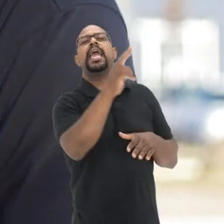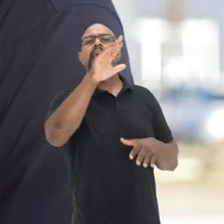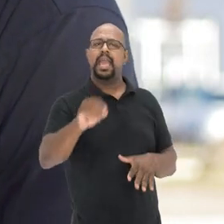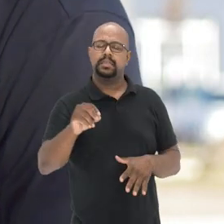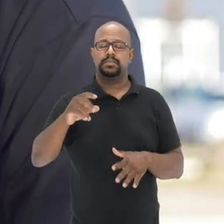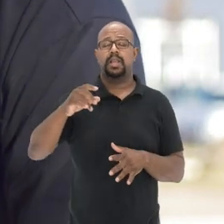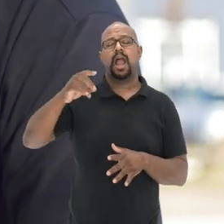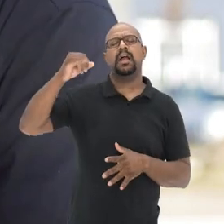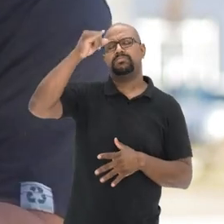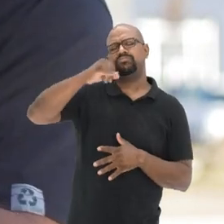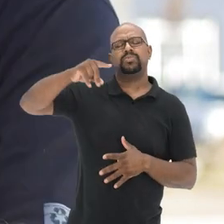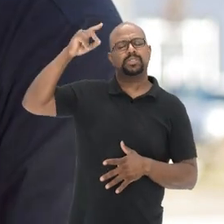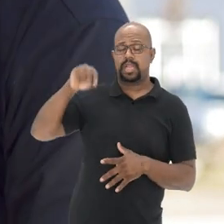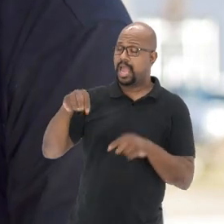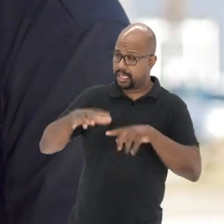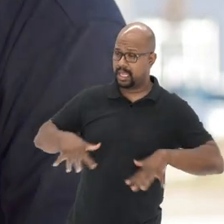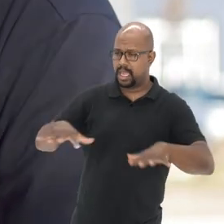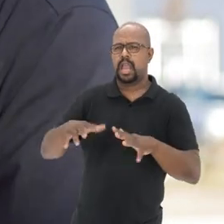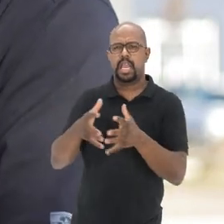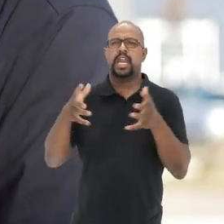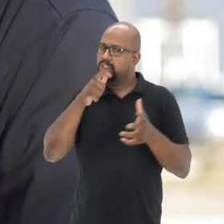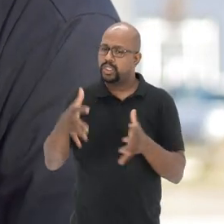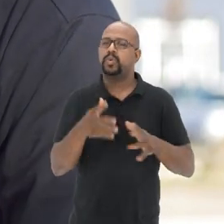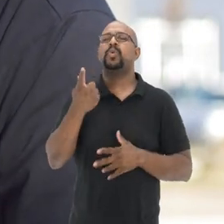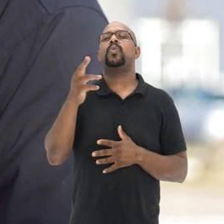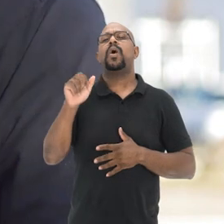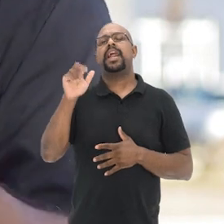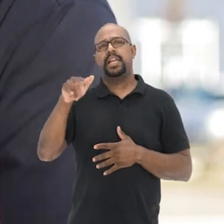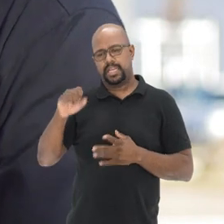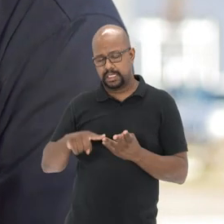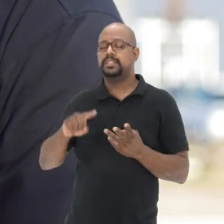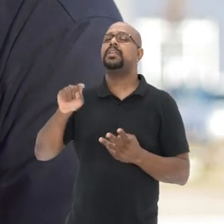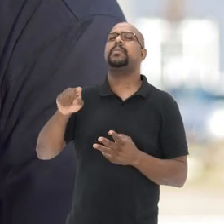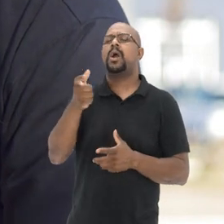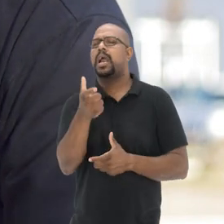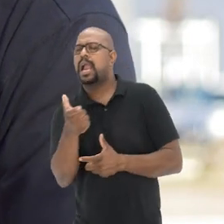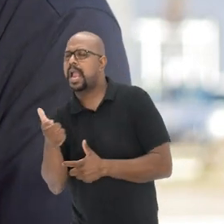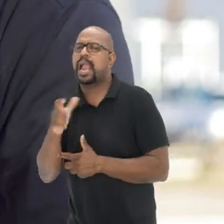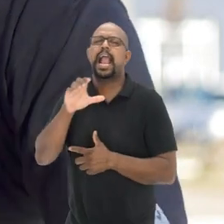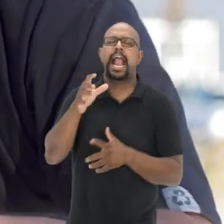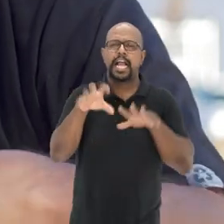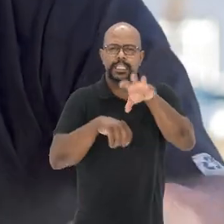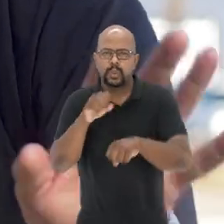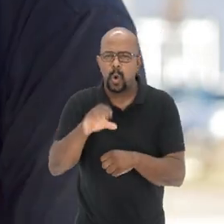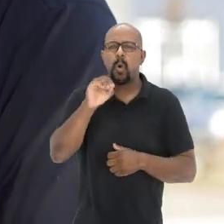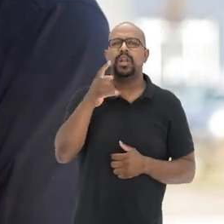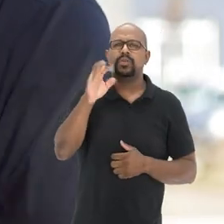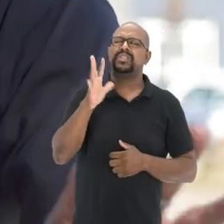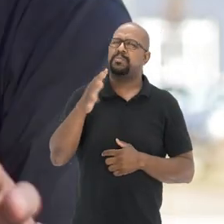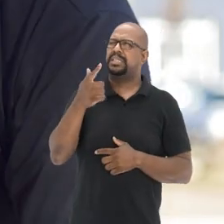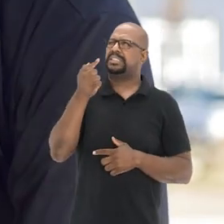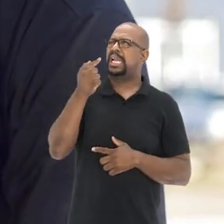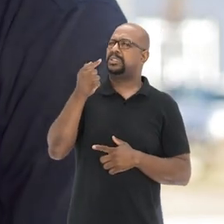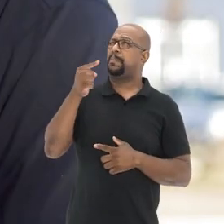os antepassados dos Caigangue, aqui na região dos grandes rios, os Guaranis, e para o sul, os caçadores-coletores, que remontam